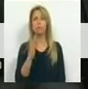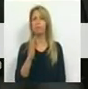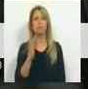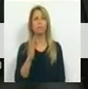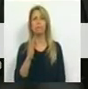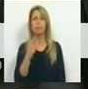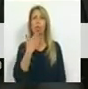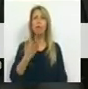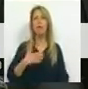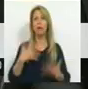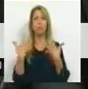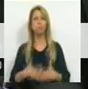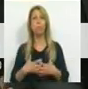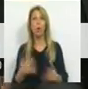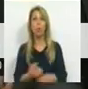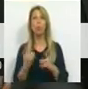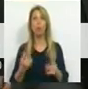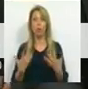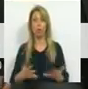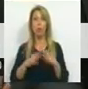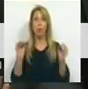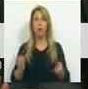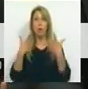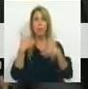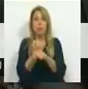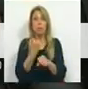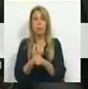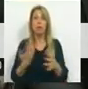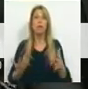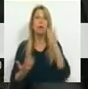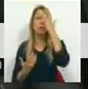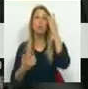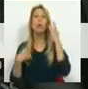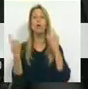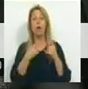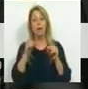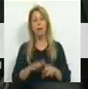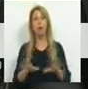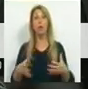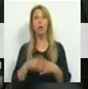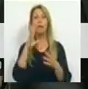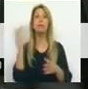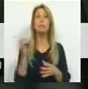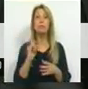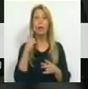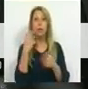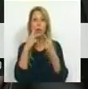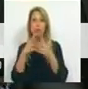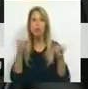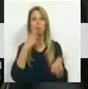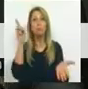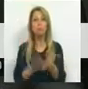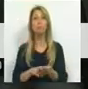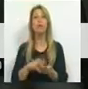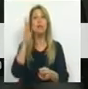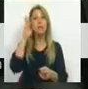dúvidas. E porquê? Porque nós estamos no início destes trabalhos. Nós estamos aqui nesta comissão para tentar apurar a verdade, para saber